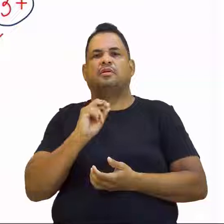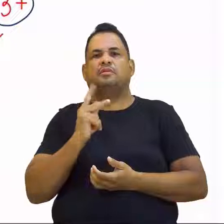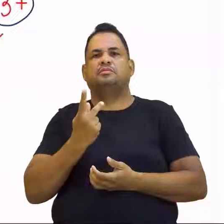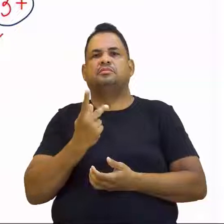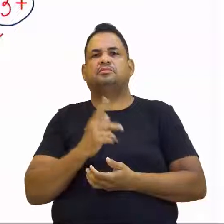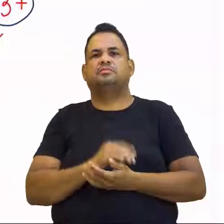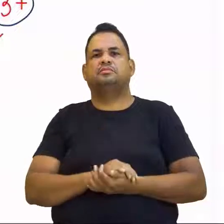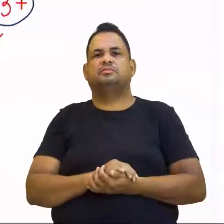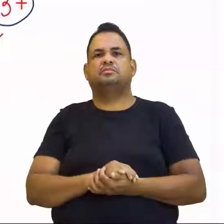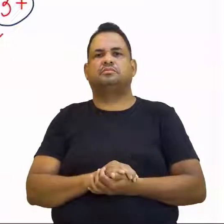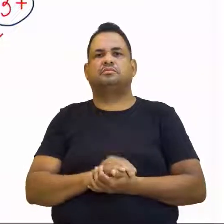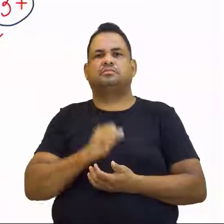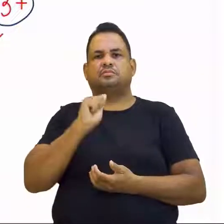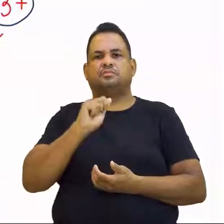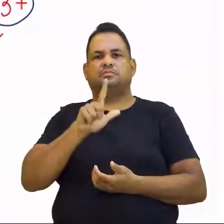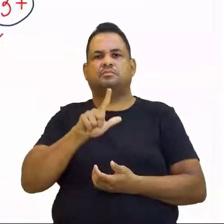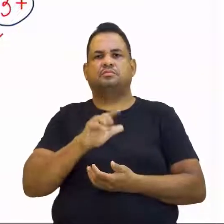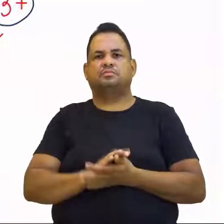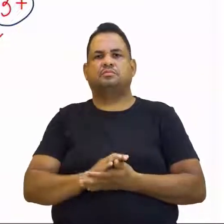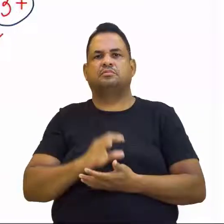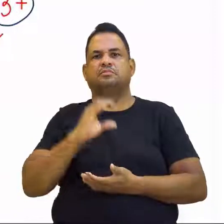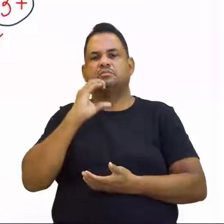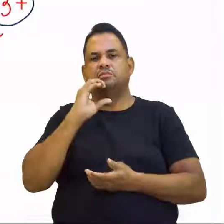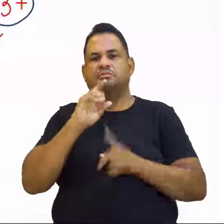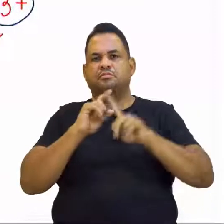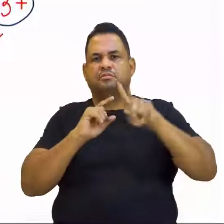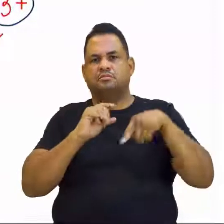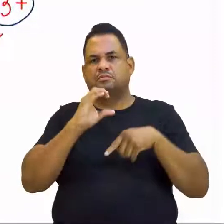como? Al, abre parênteses,